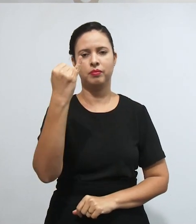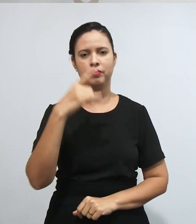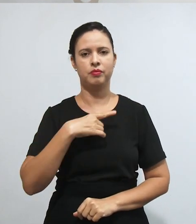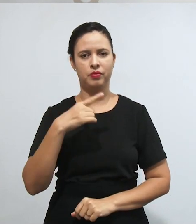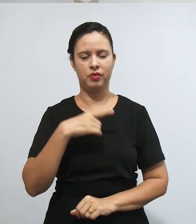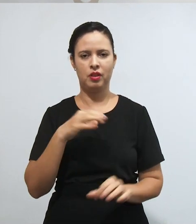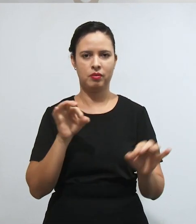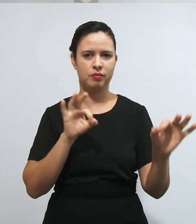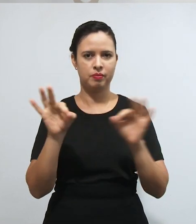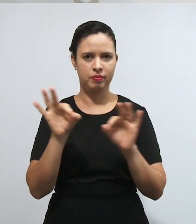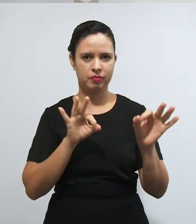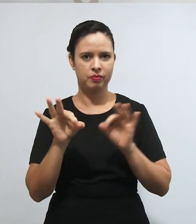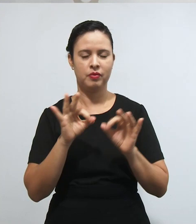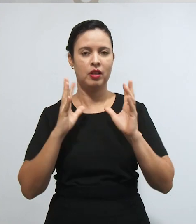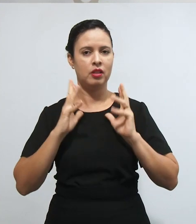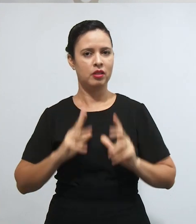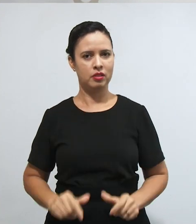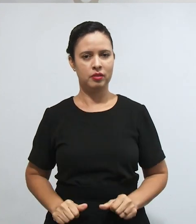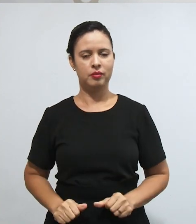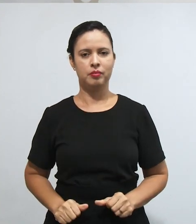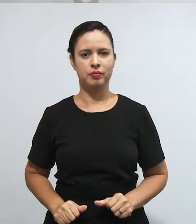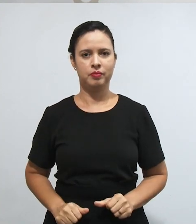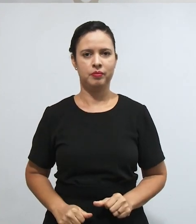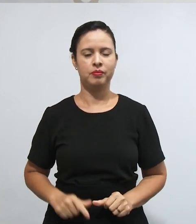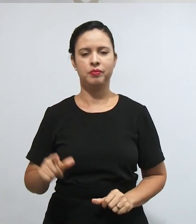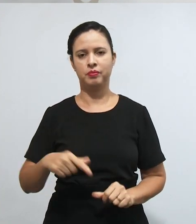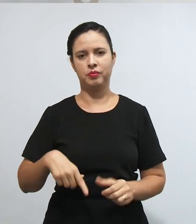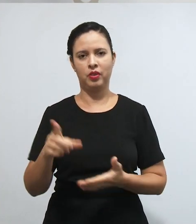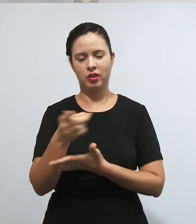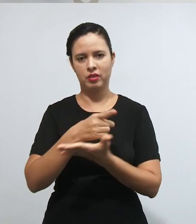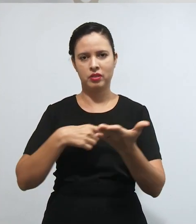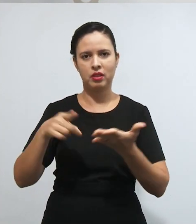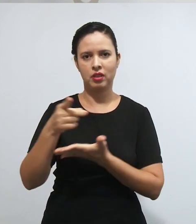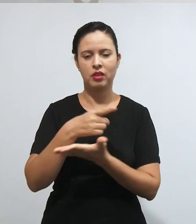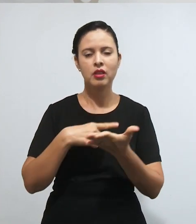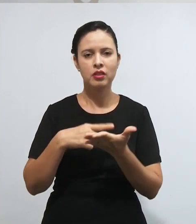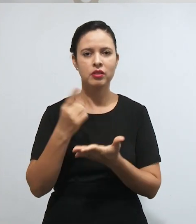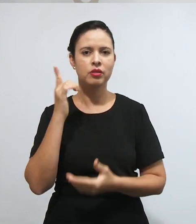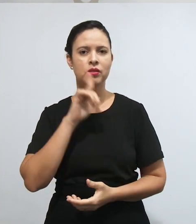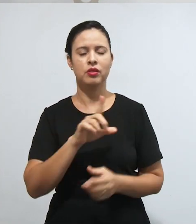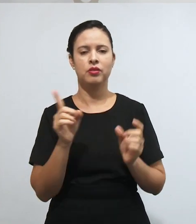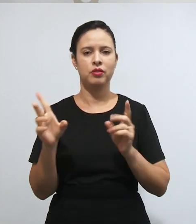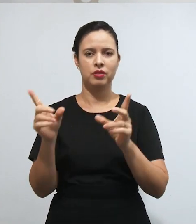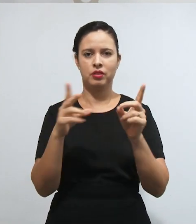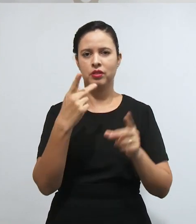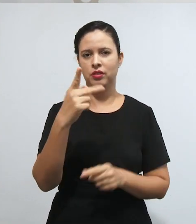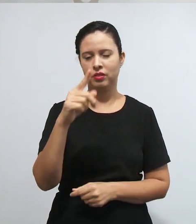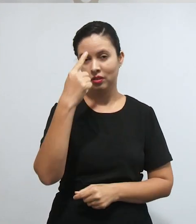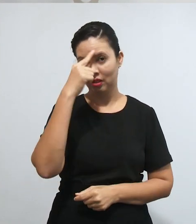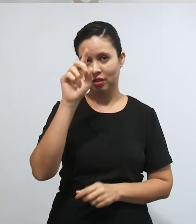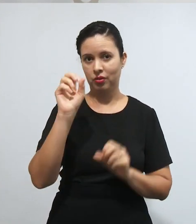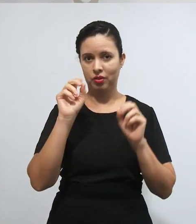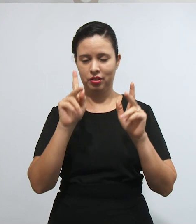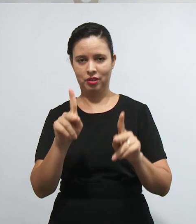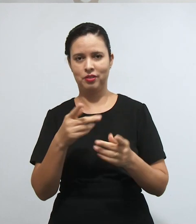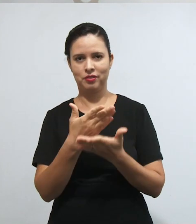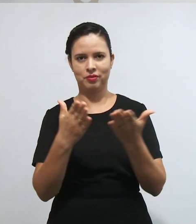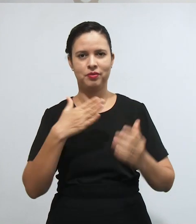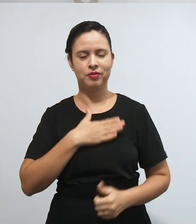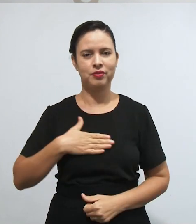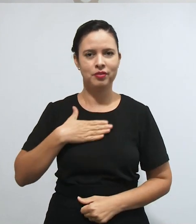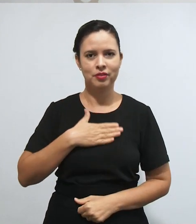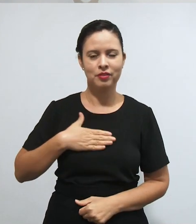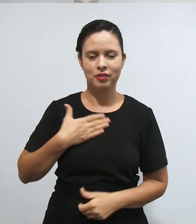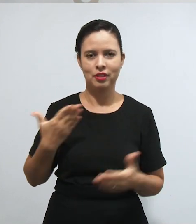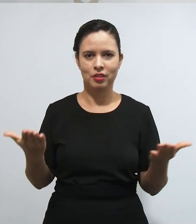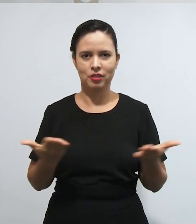bem montada, bem limpa, né? O design, né? Para você conseguir vender a sua ideia. Beleza? Espero que vocês tenham gostado da nossa